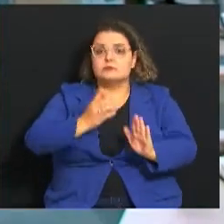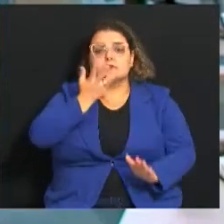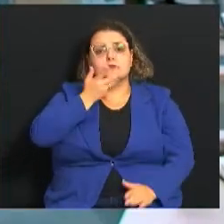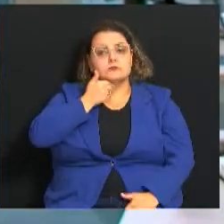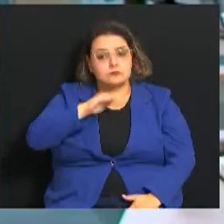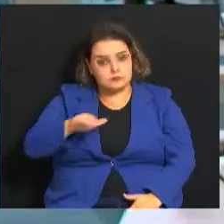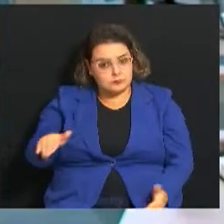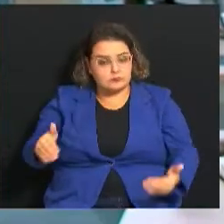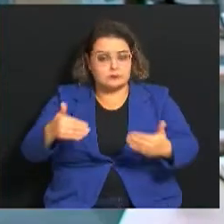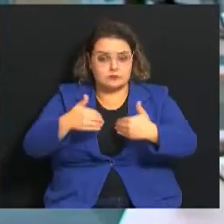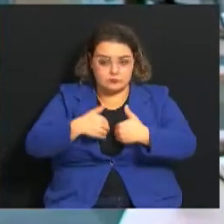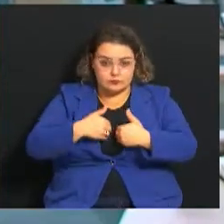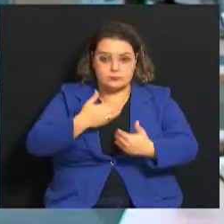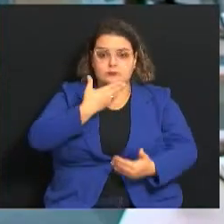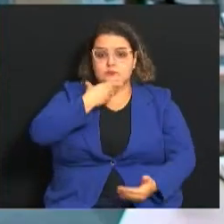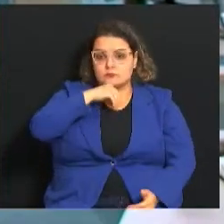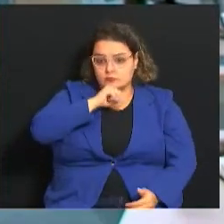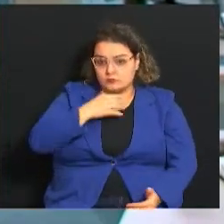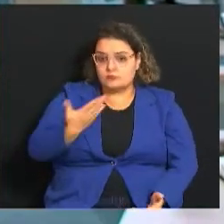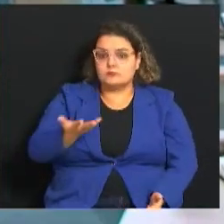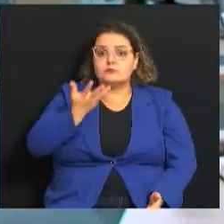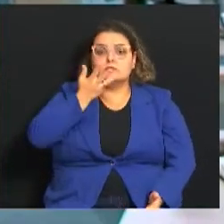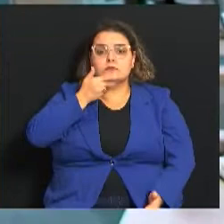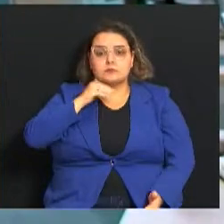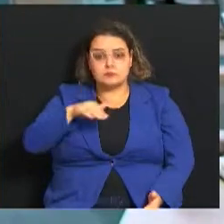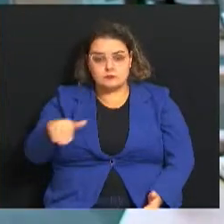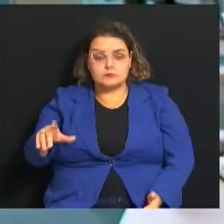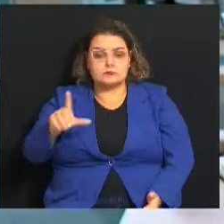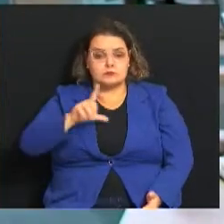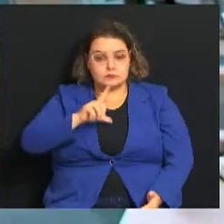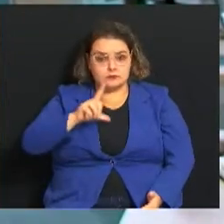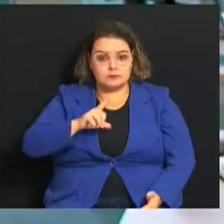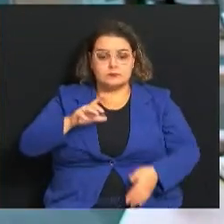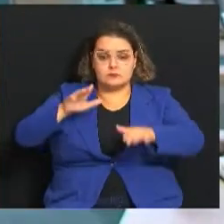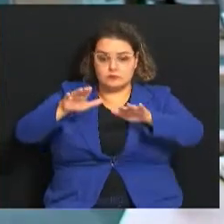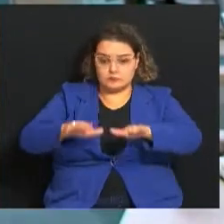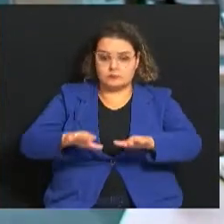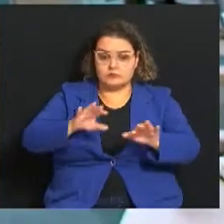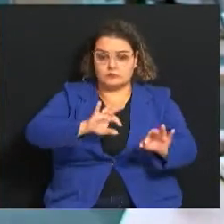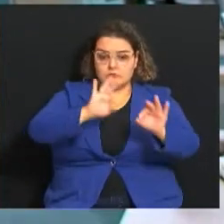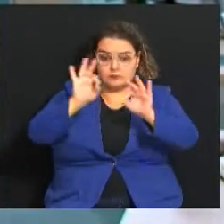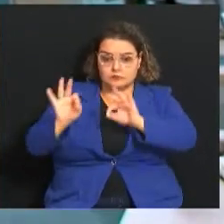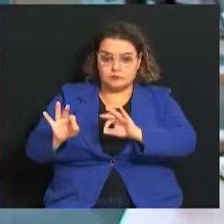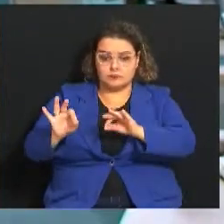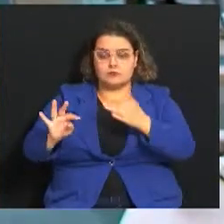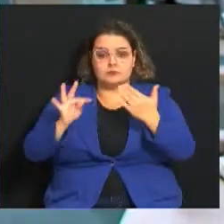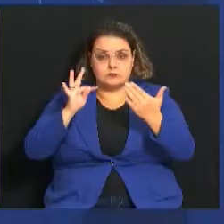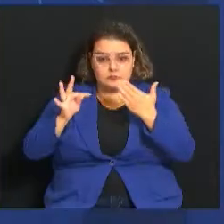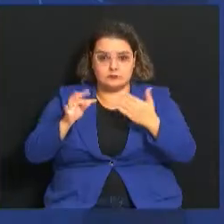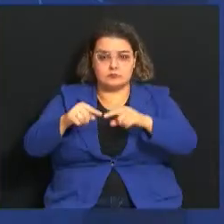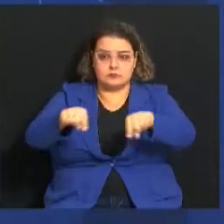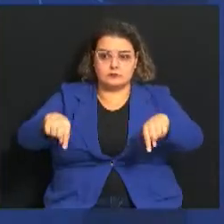autistas, né, dos pais dessas crianças, terem a permanência do acompanhante terapêutico dentro da sala de aula.